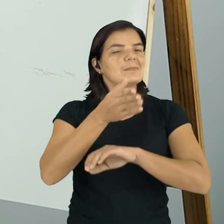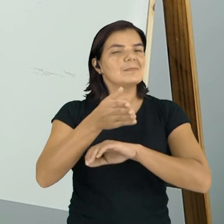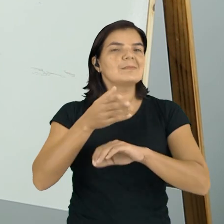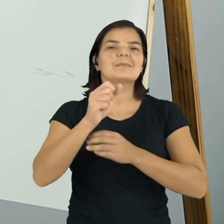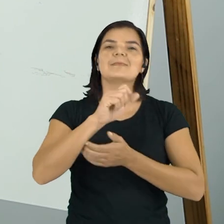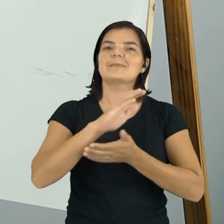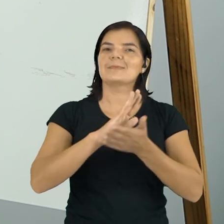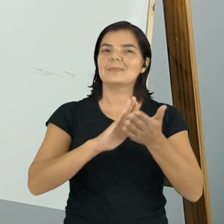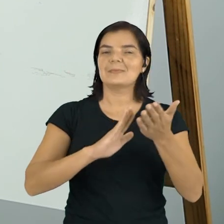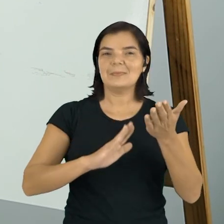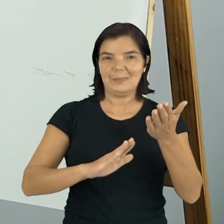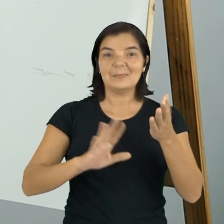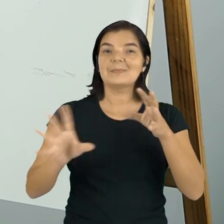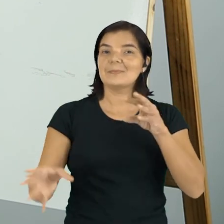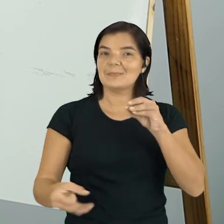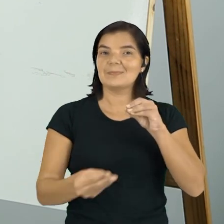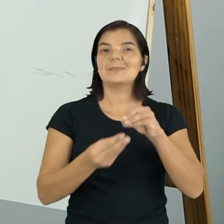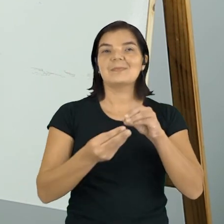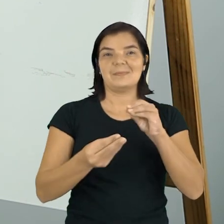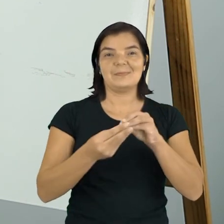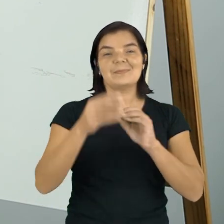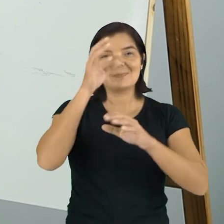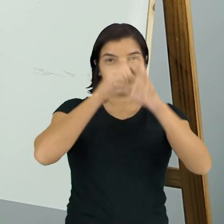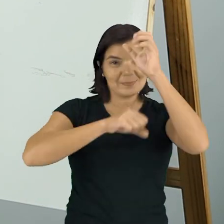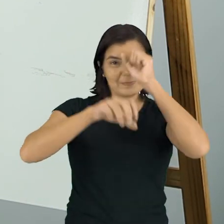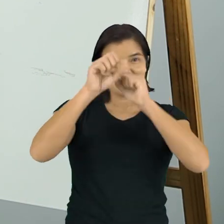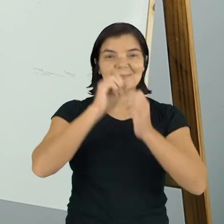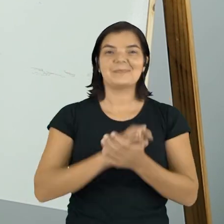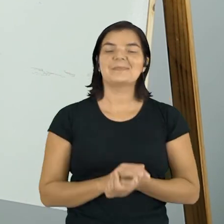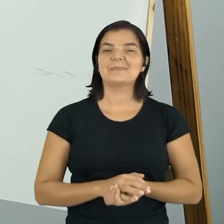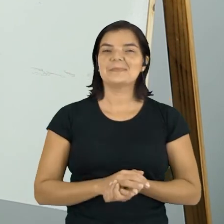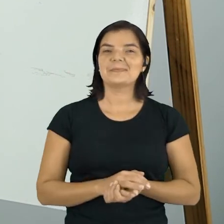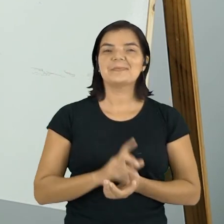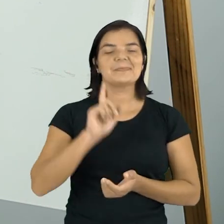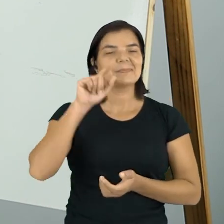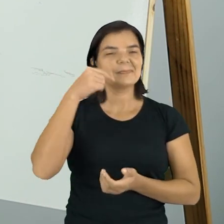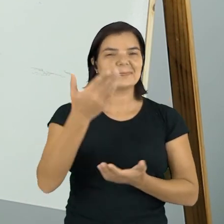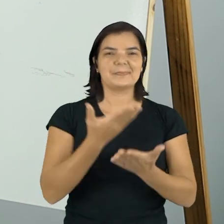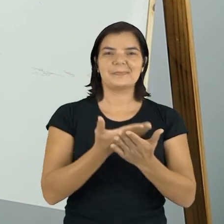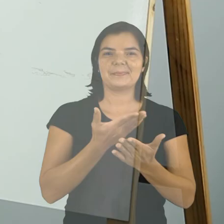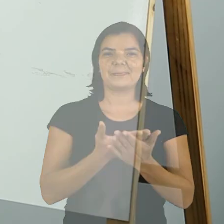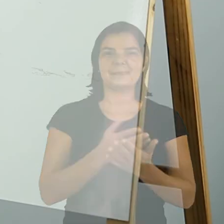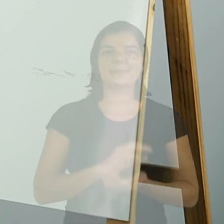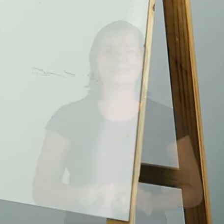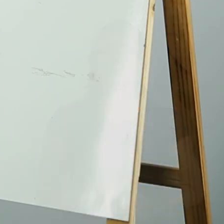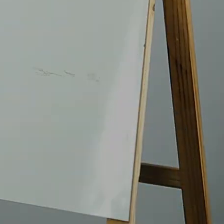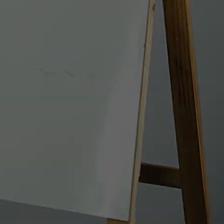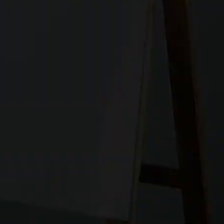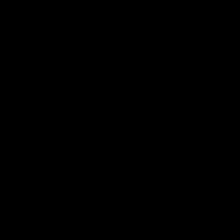ter atividades que vão complementar o seu aprendizado. Te vejo na próxima aula.